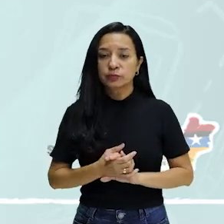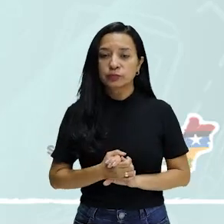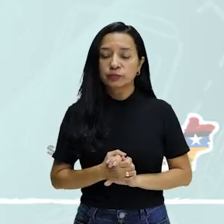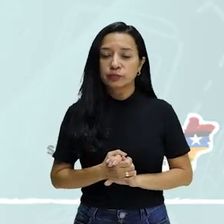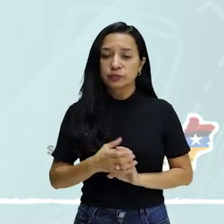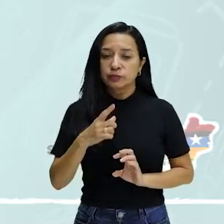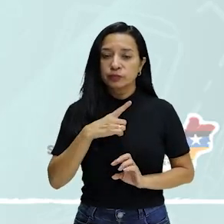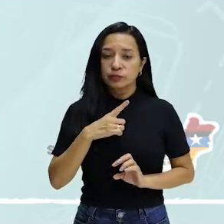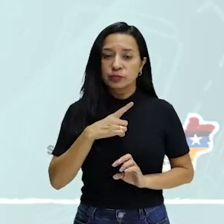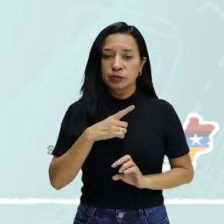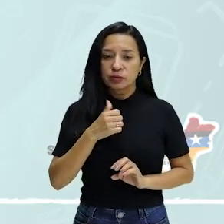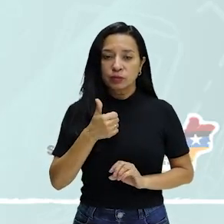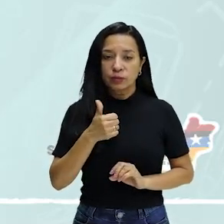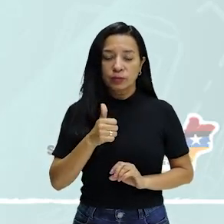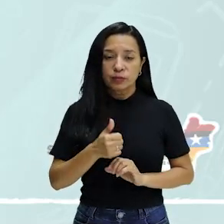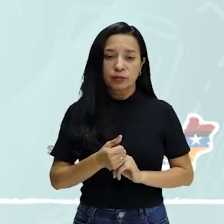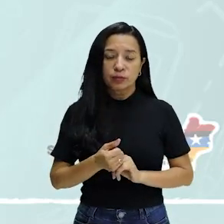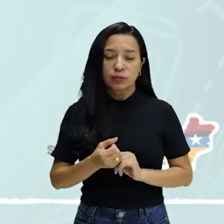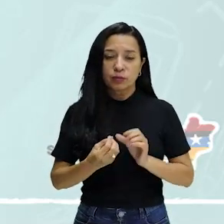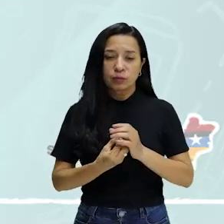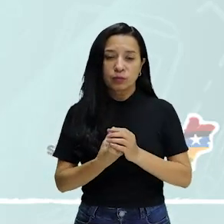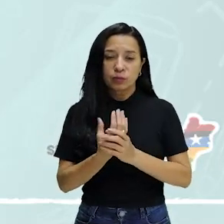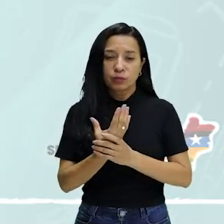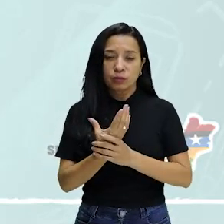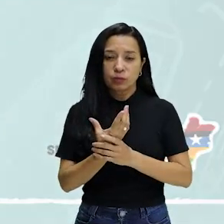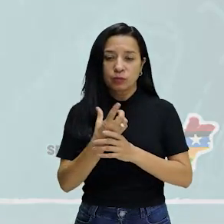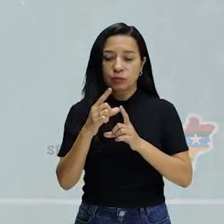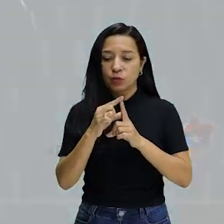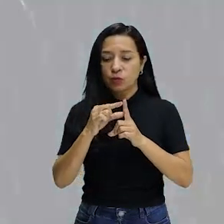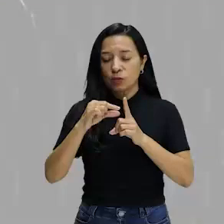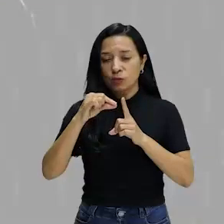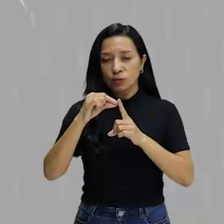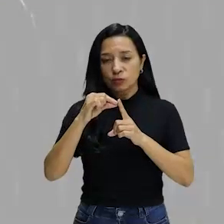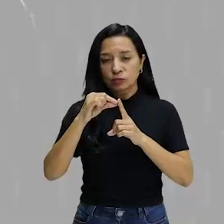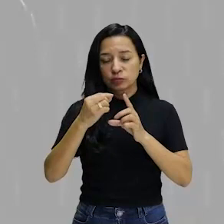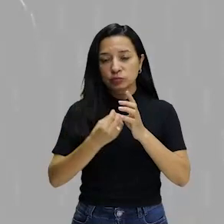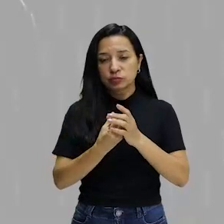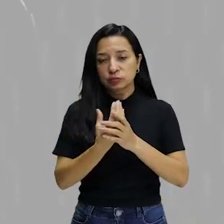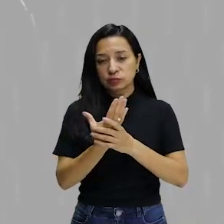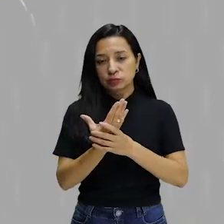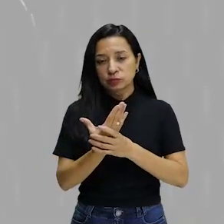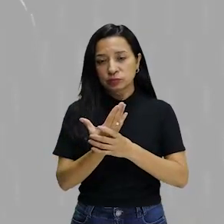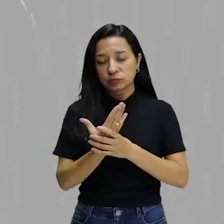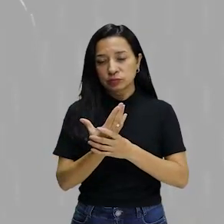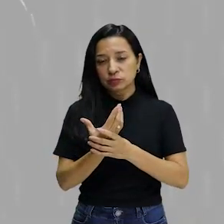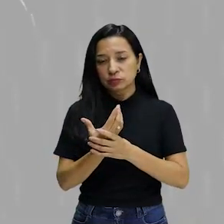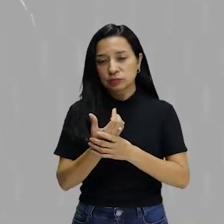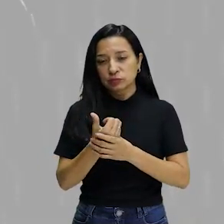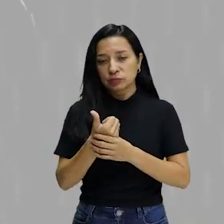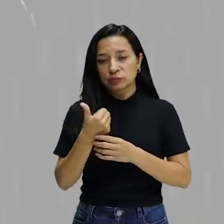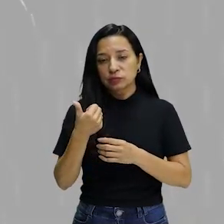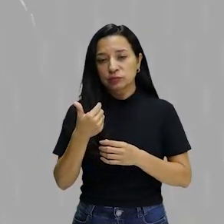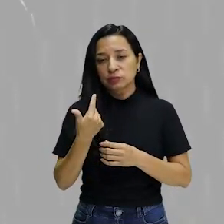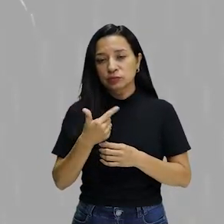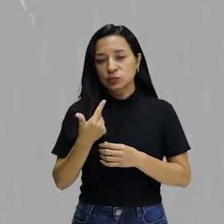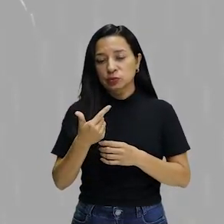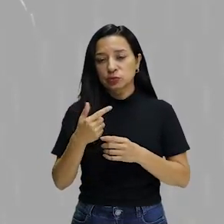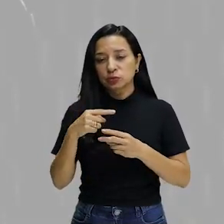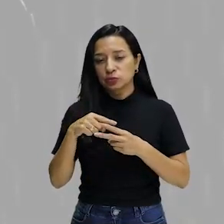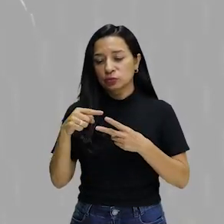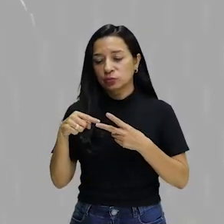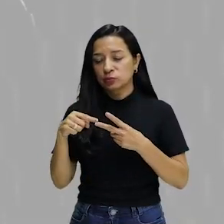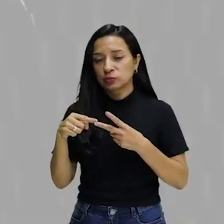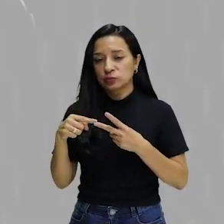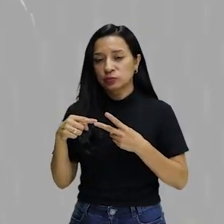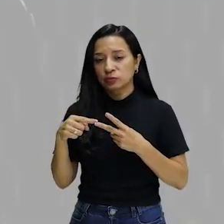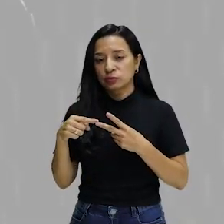aqui, no primeiro processo, uma semente germinando, ok? Aqui, na segunda situação,